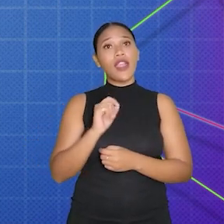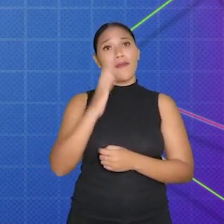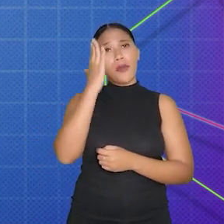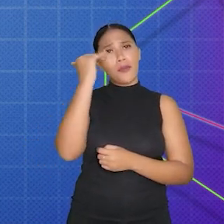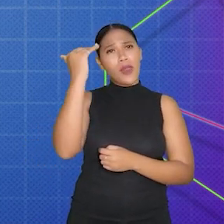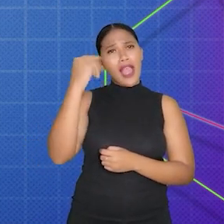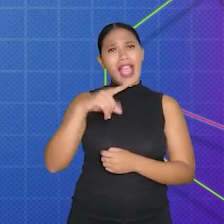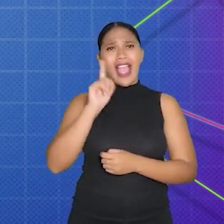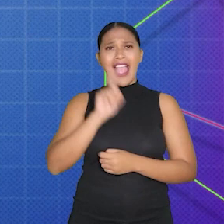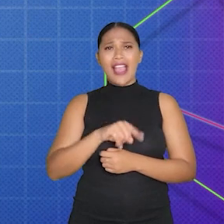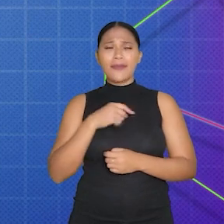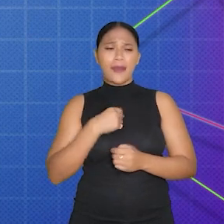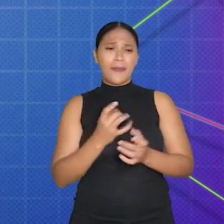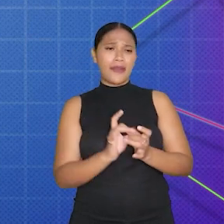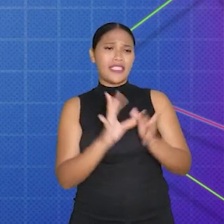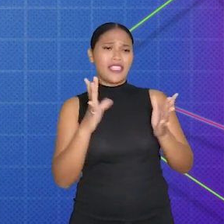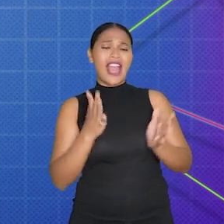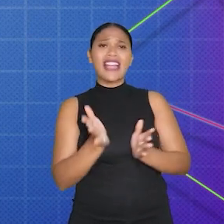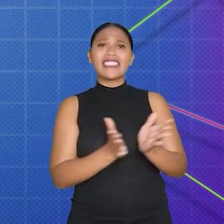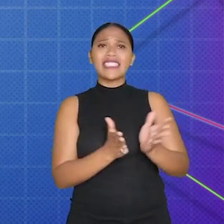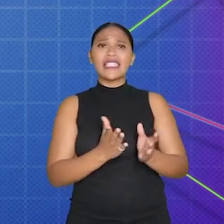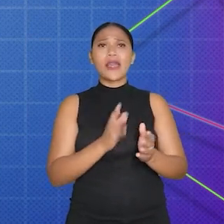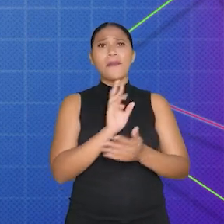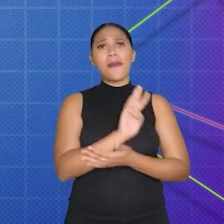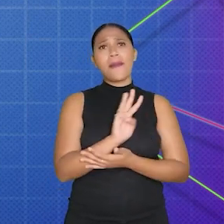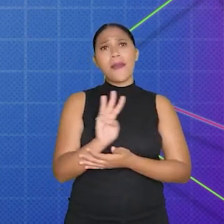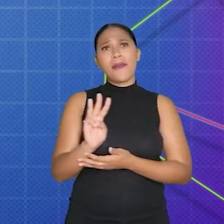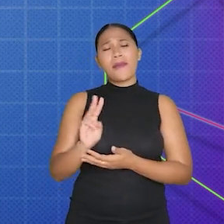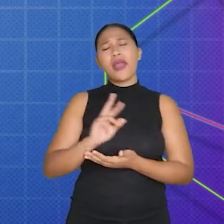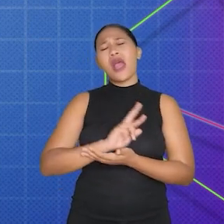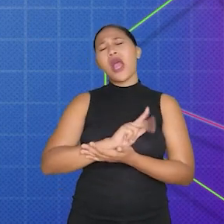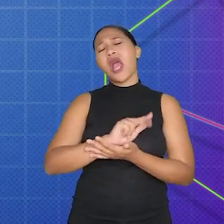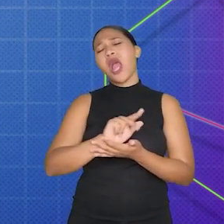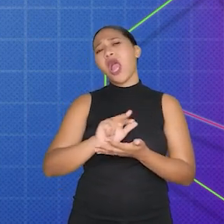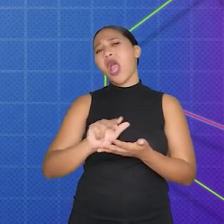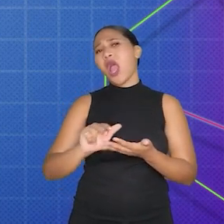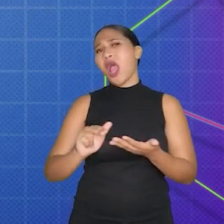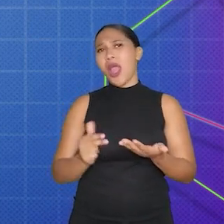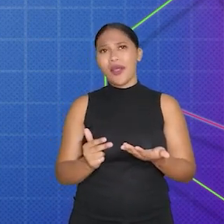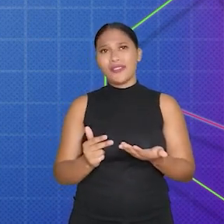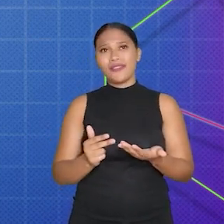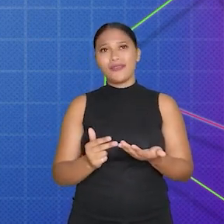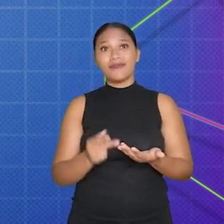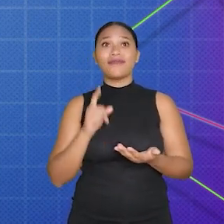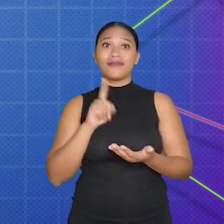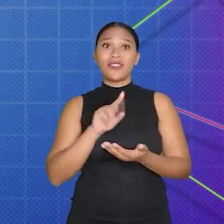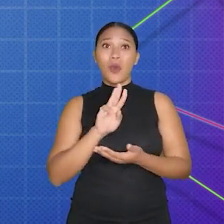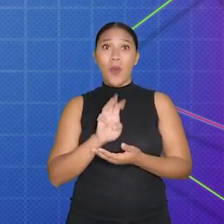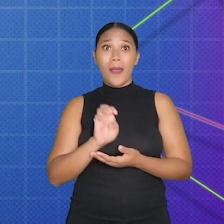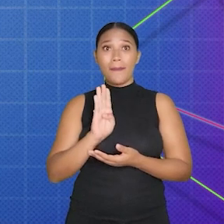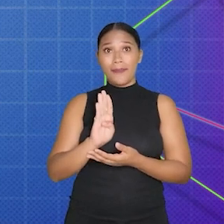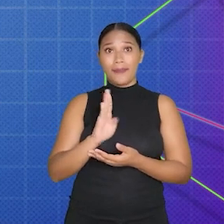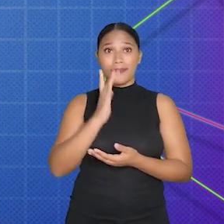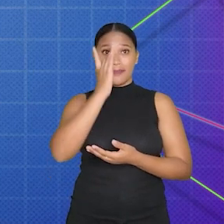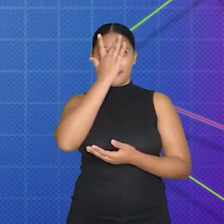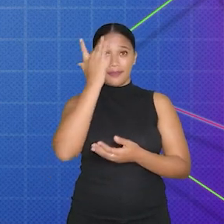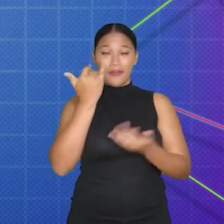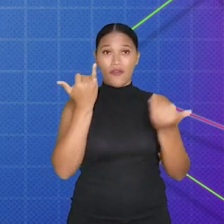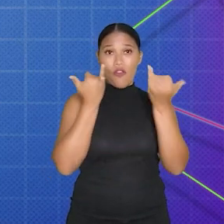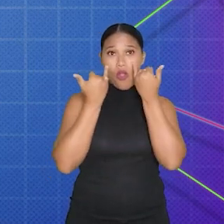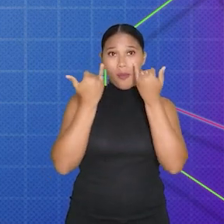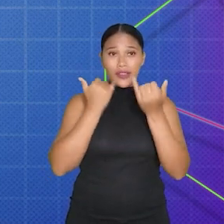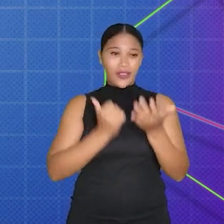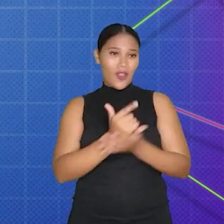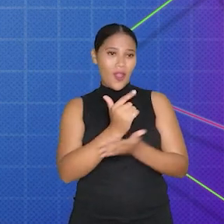mais populares é a World Wide Web, que permite o acesso a milhões de sites e páginas da web. Através da web, as pessoas